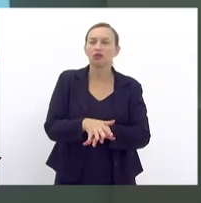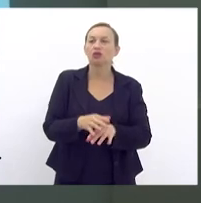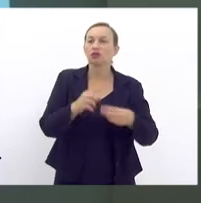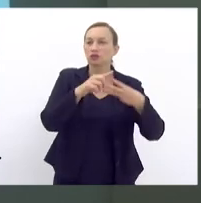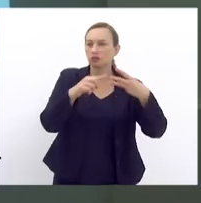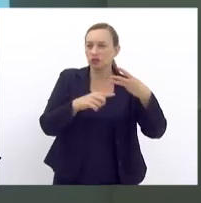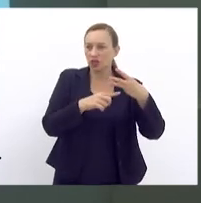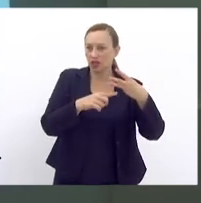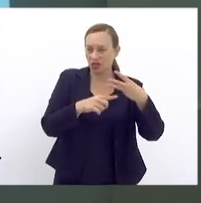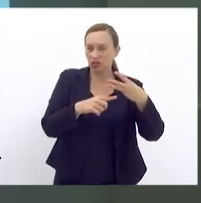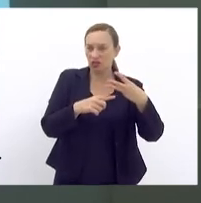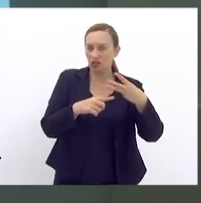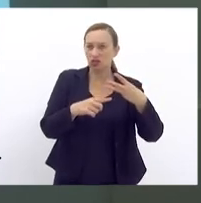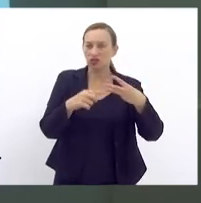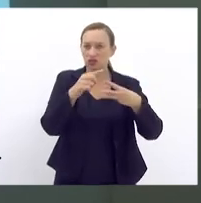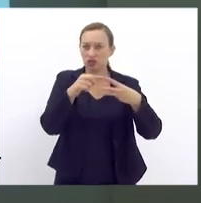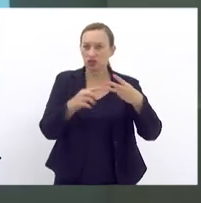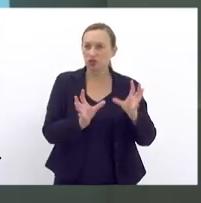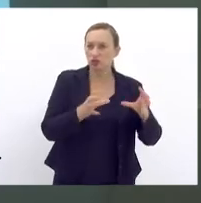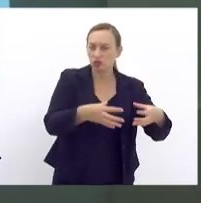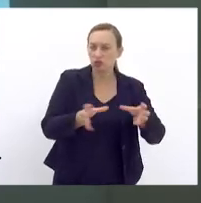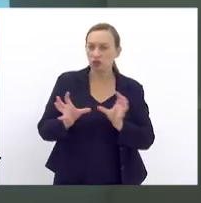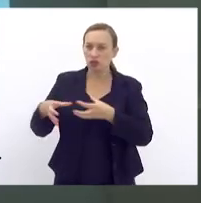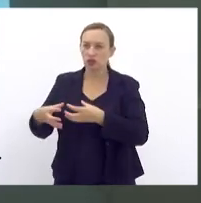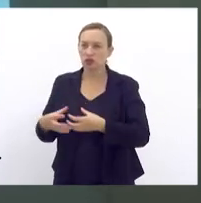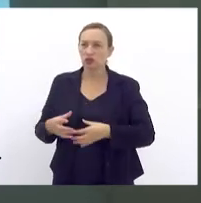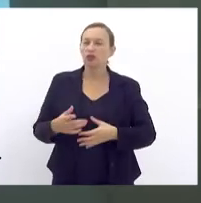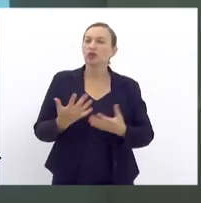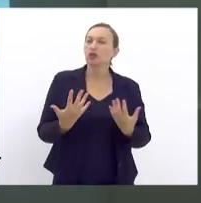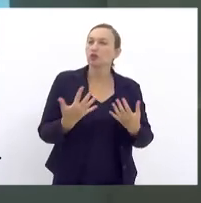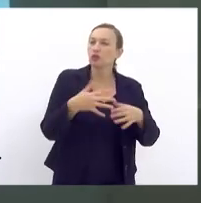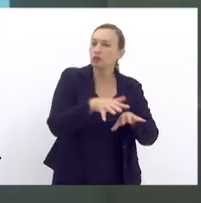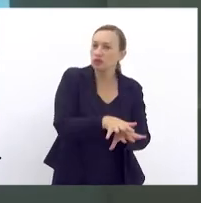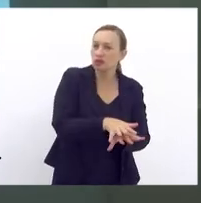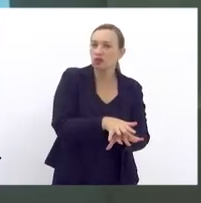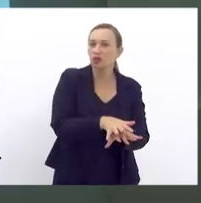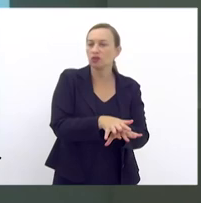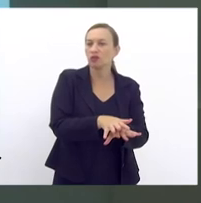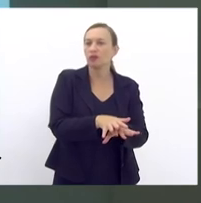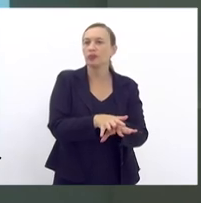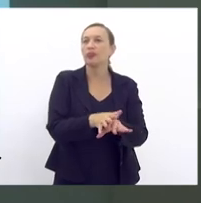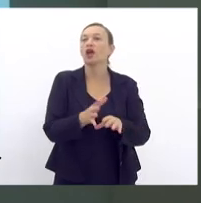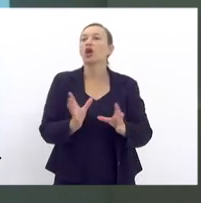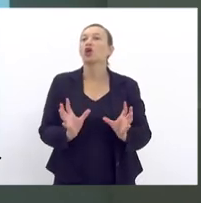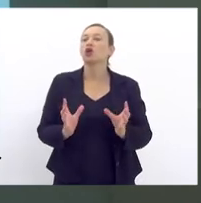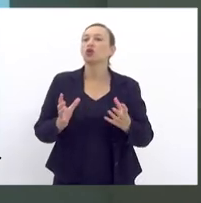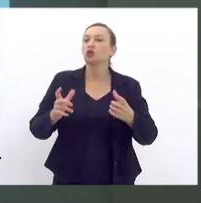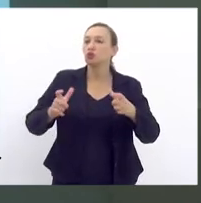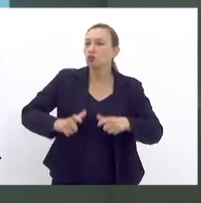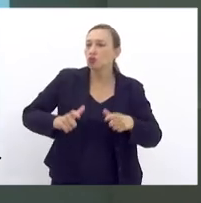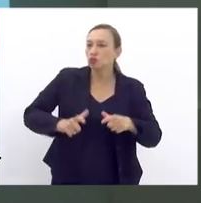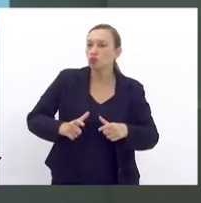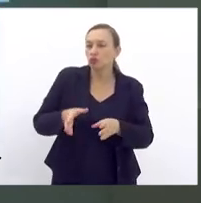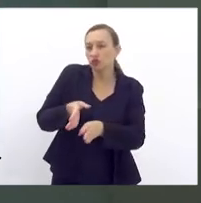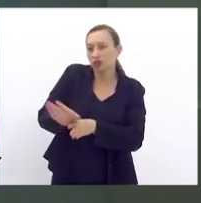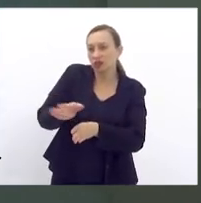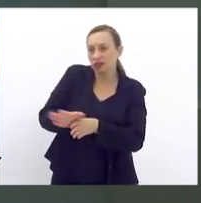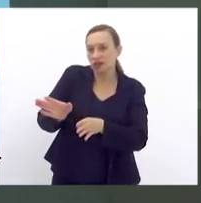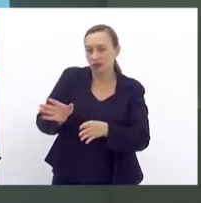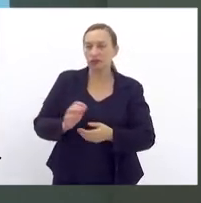apoios as políticas inclusivas o espaço inclusive e o núcleo de orientação inclusiva pode passar por